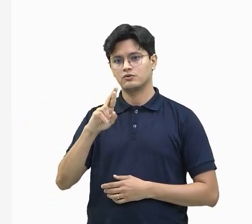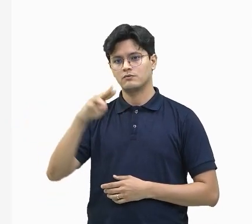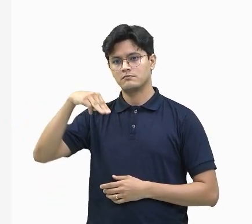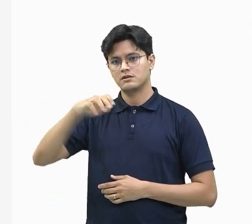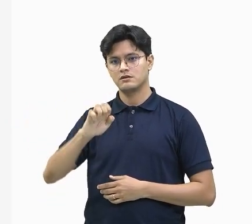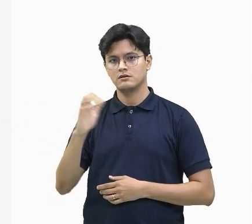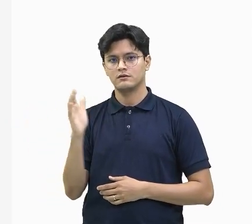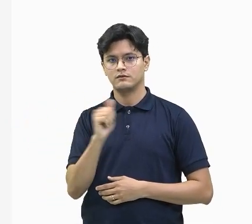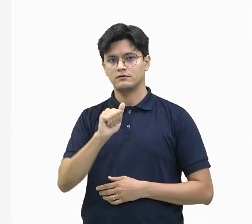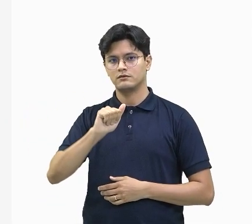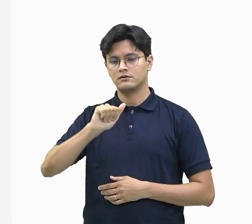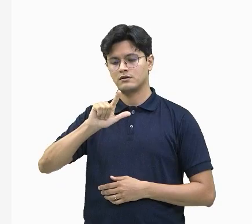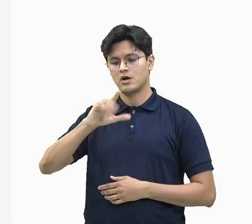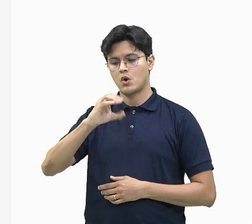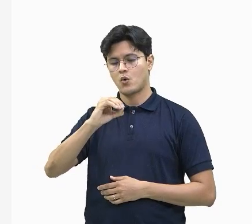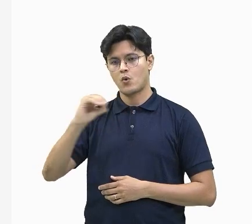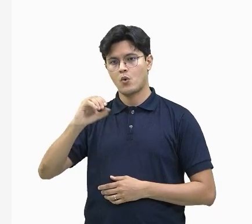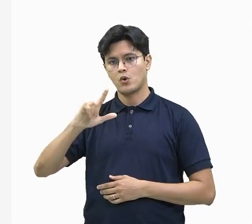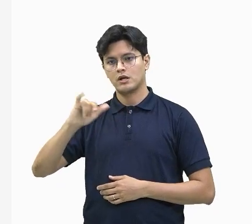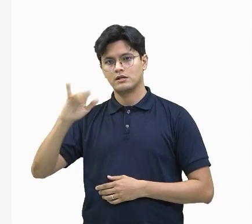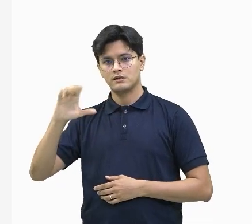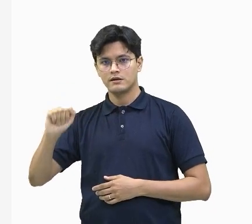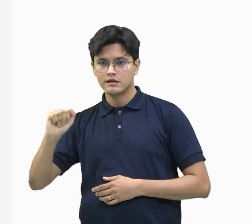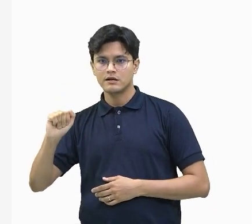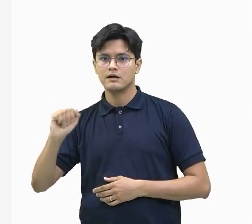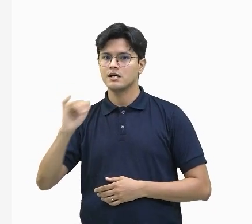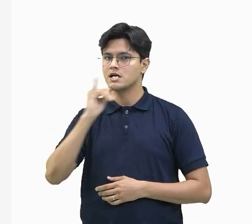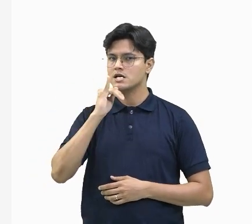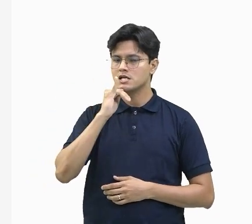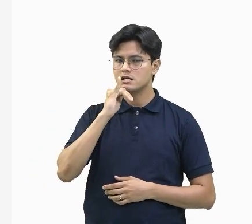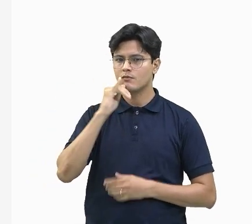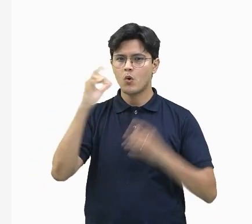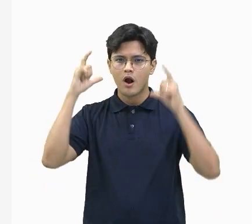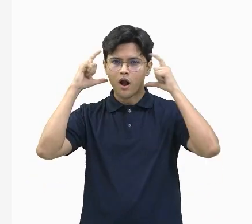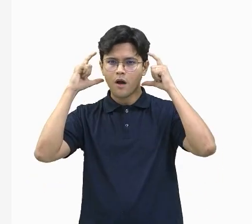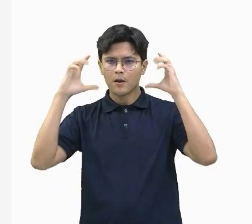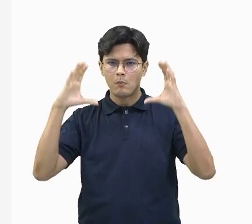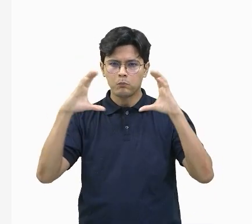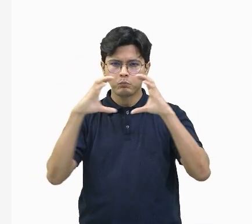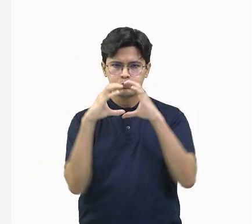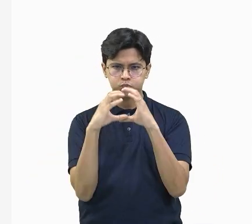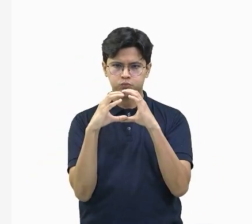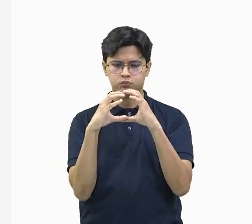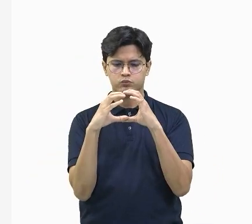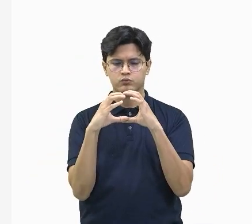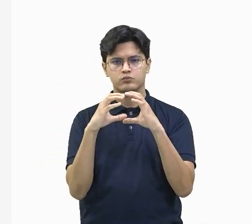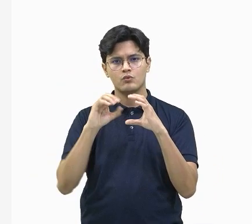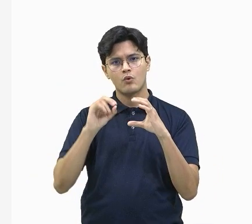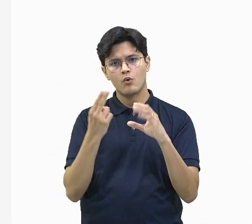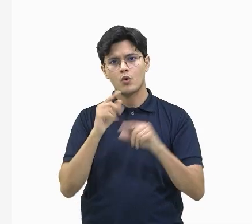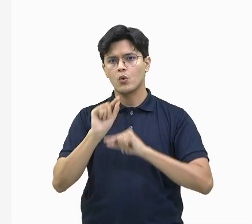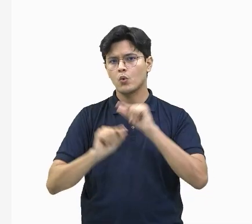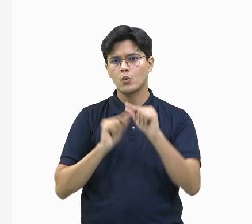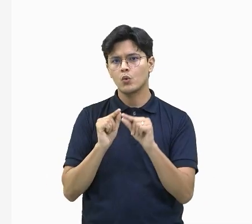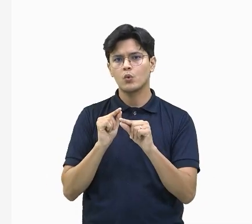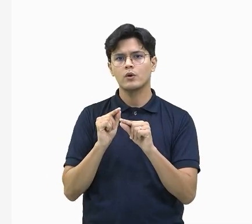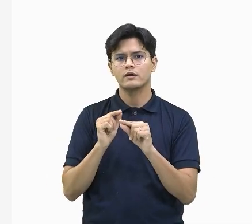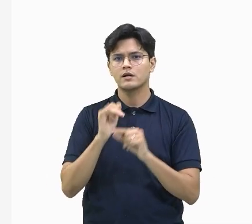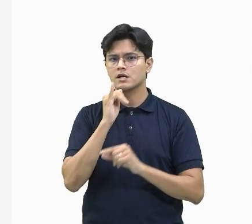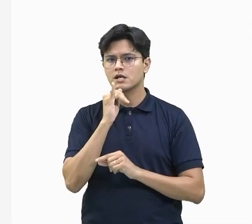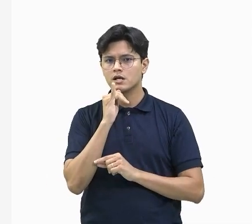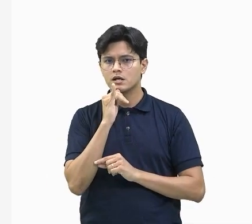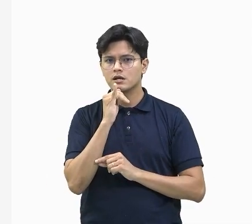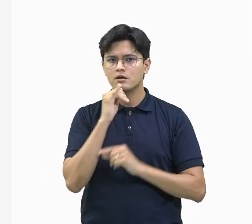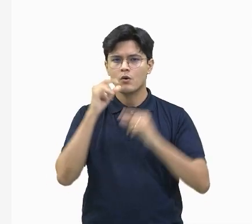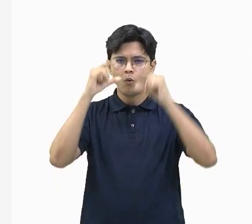vocês podem ver na imagem lá, né? Uma cabeça pequena, uma prega epicântica, que é uns